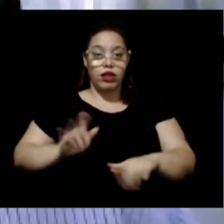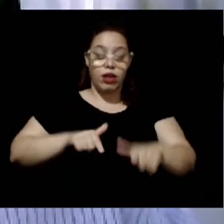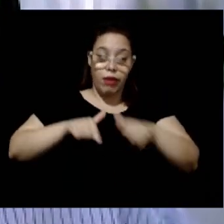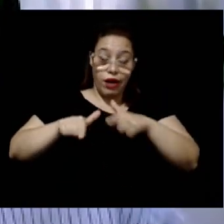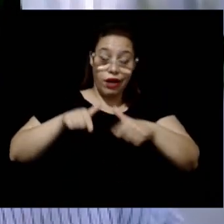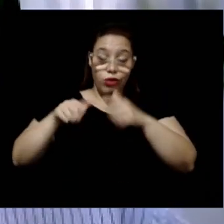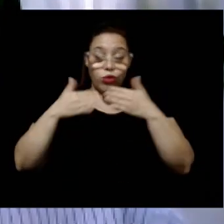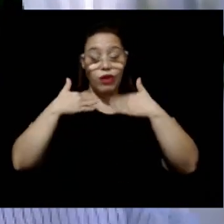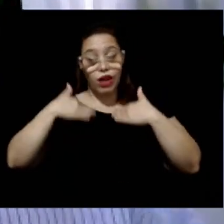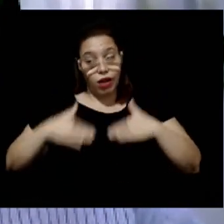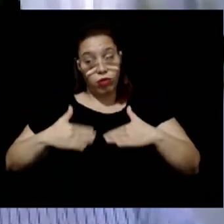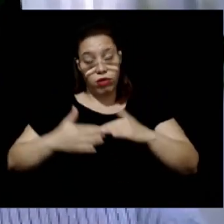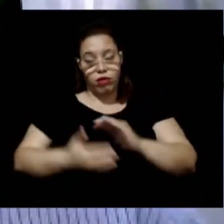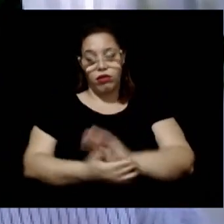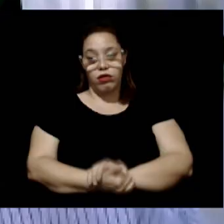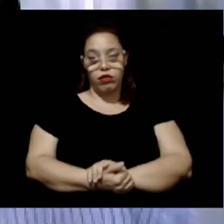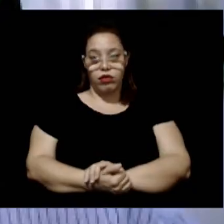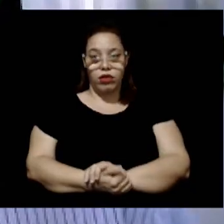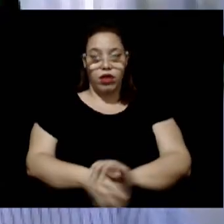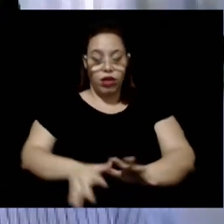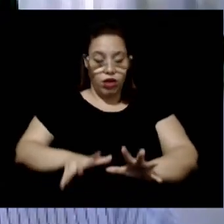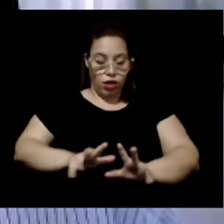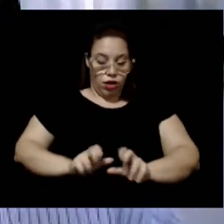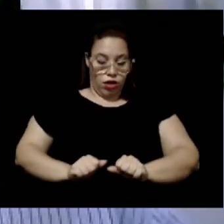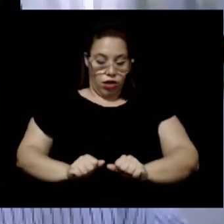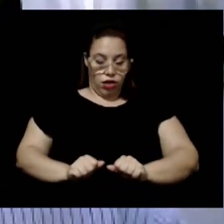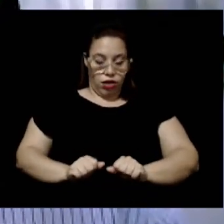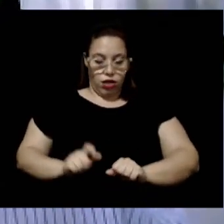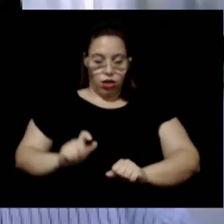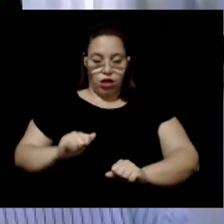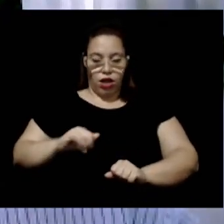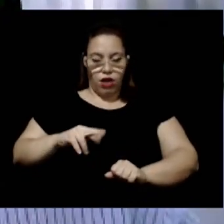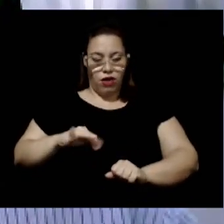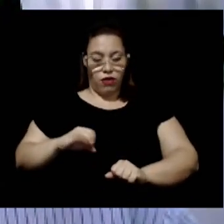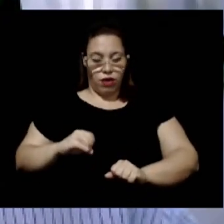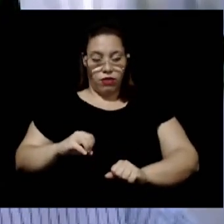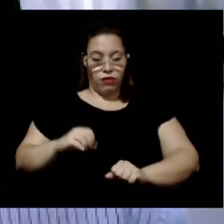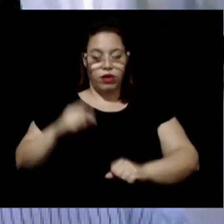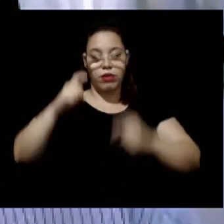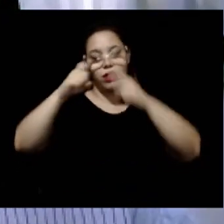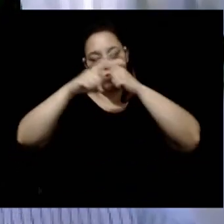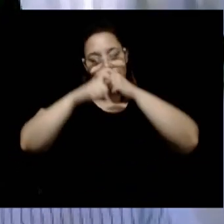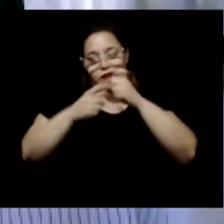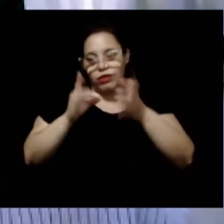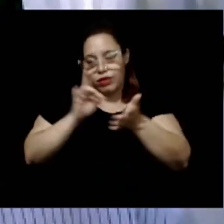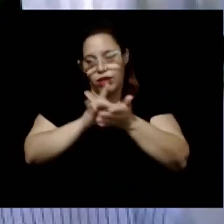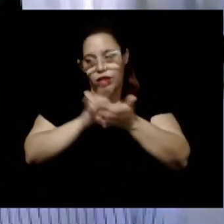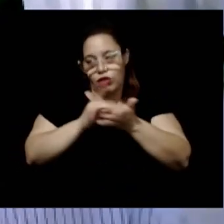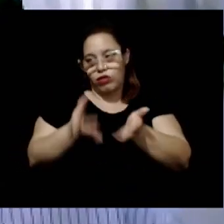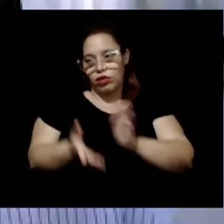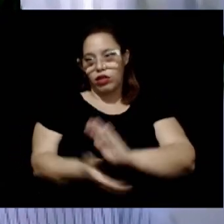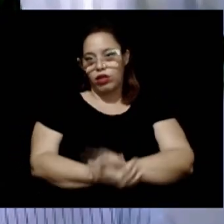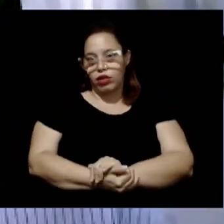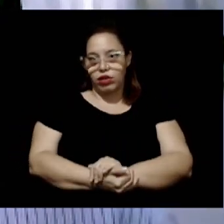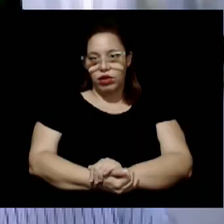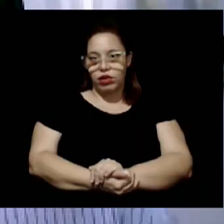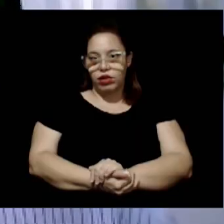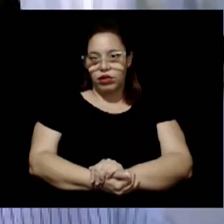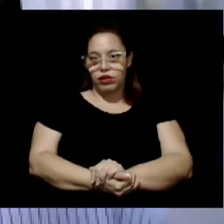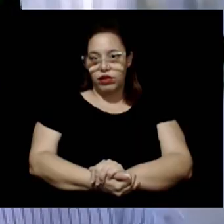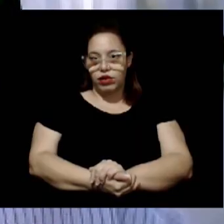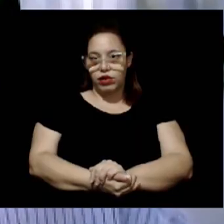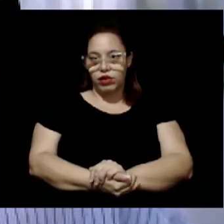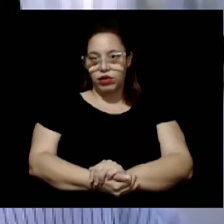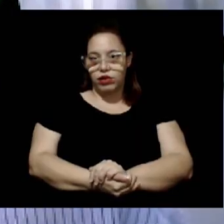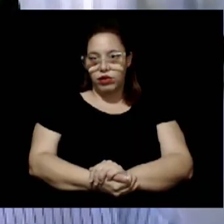Porque depois que inflama, as coisas ficam realmente mais difíceis, né? Essa parte também tem um pouco a ver com o